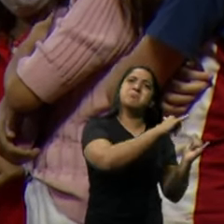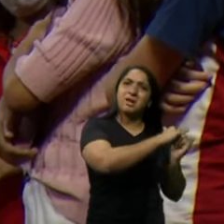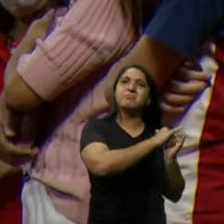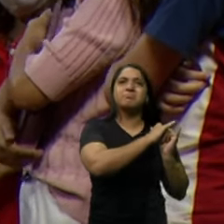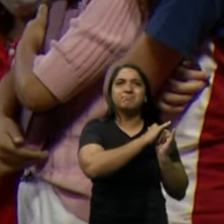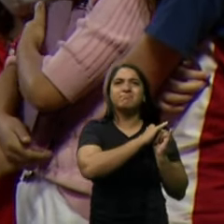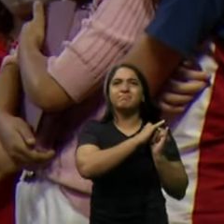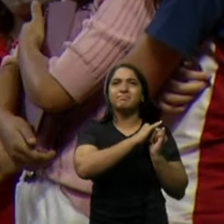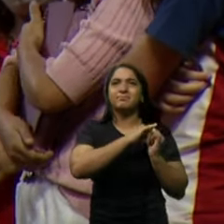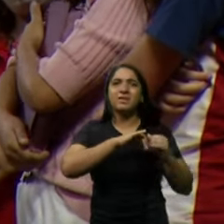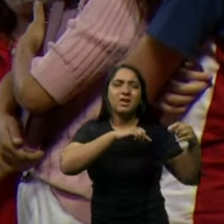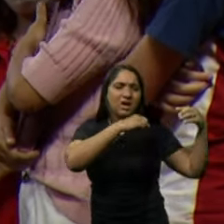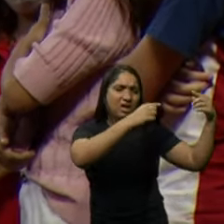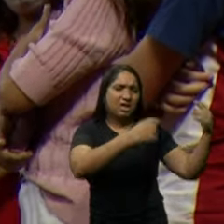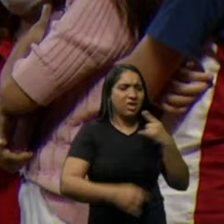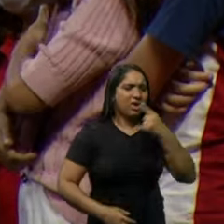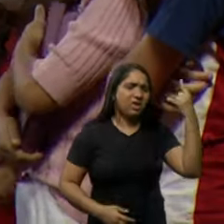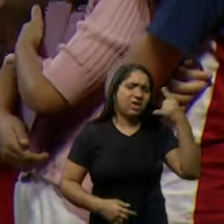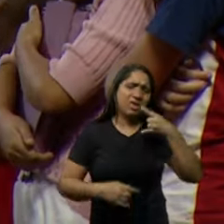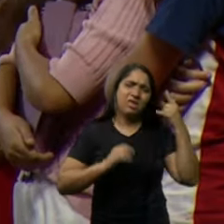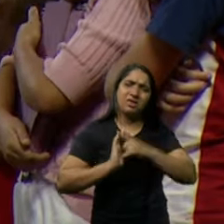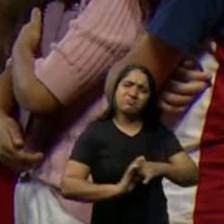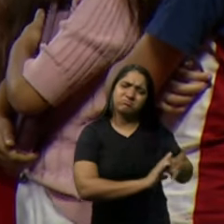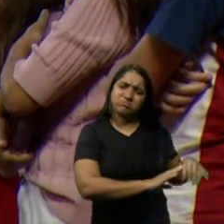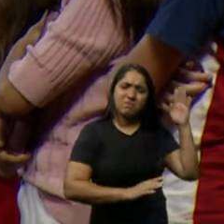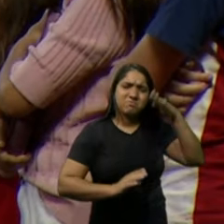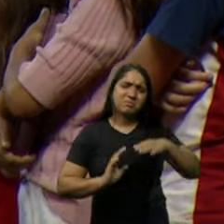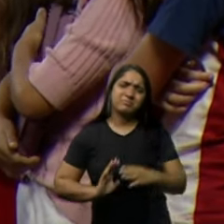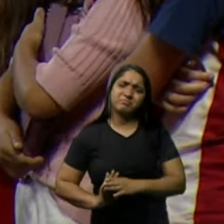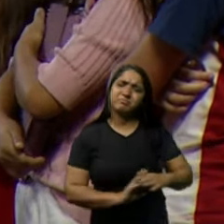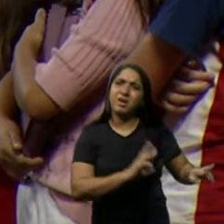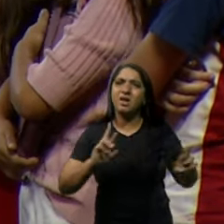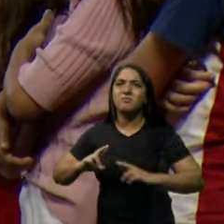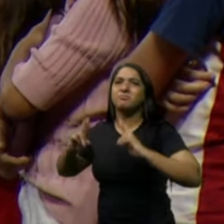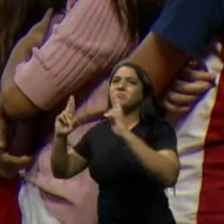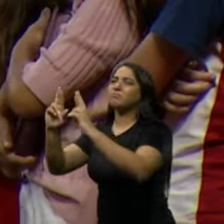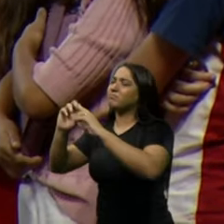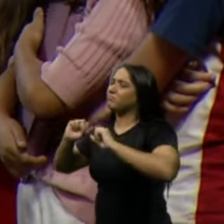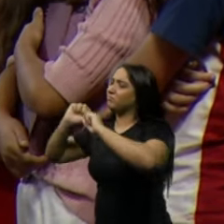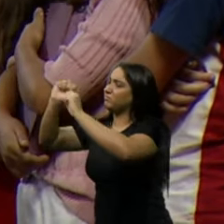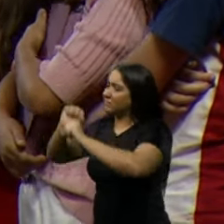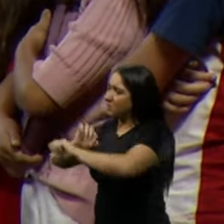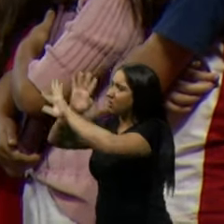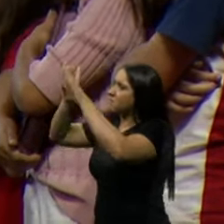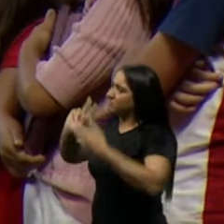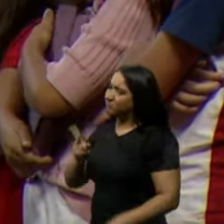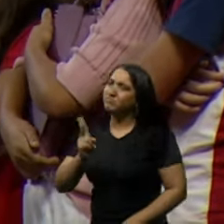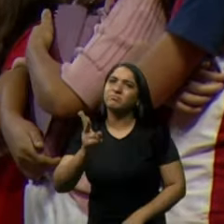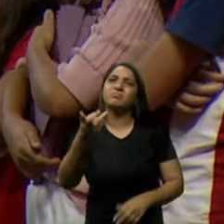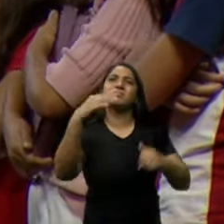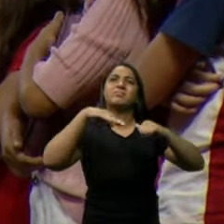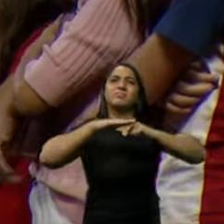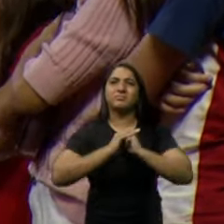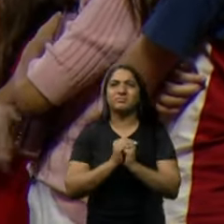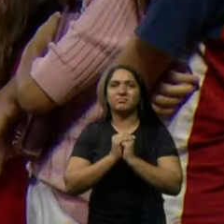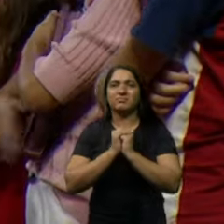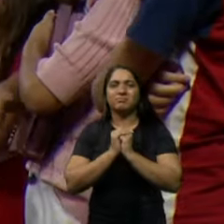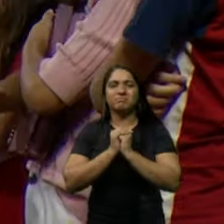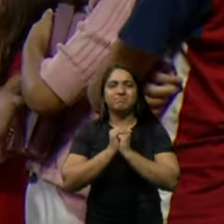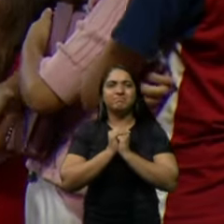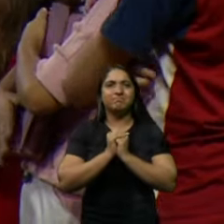vendedores não nos deixes cair em tentação e livrando de todo mal pois teu e o reino o poder EA Glória para sempre